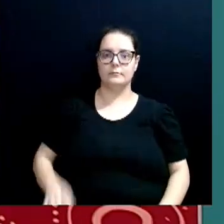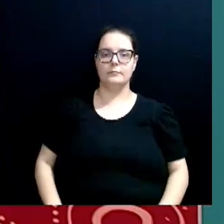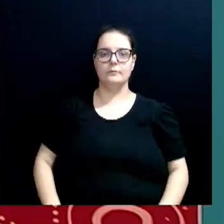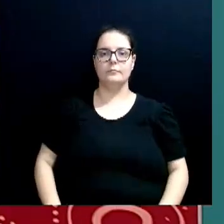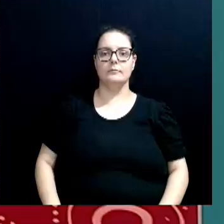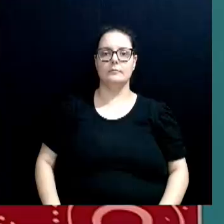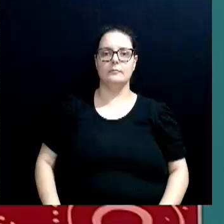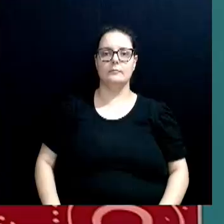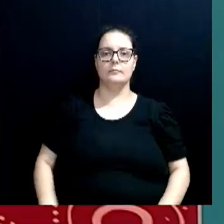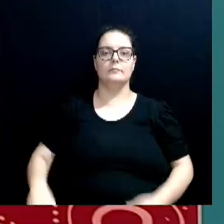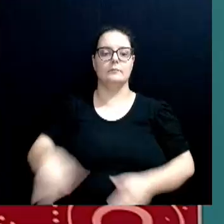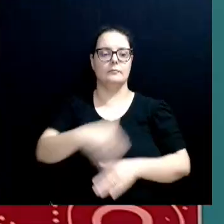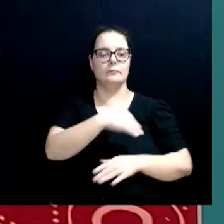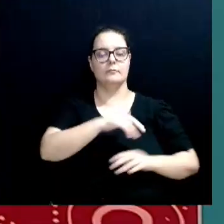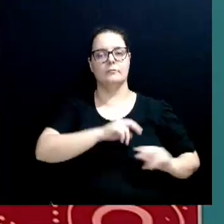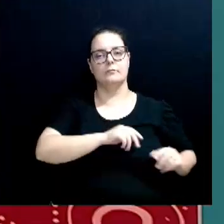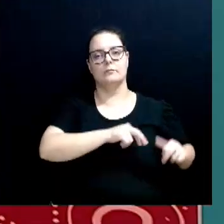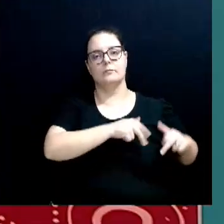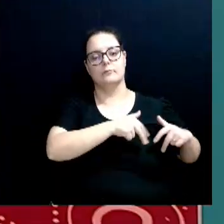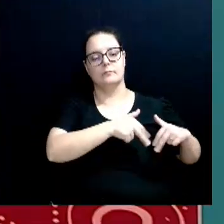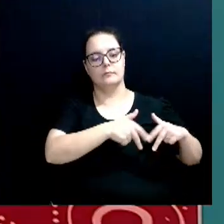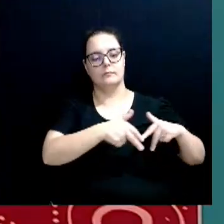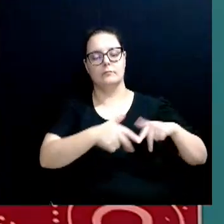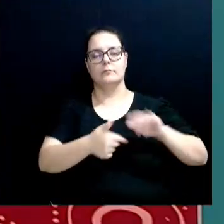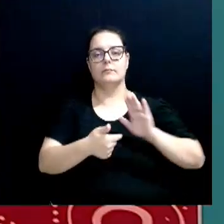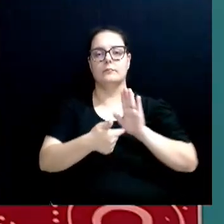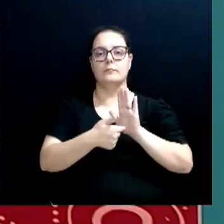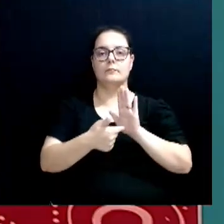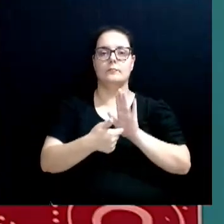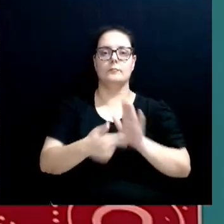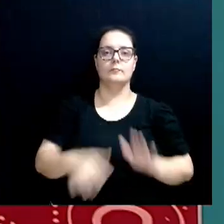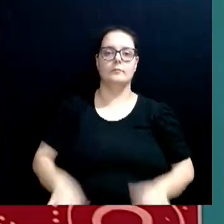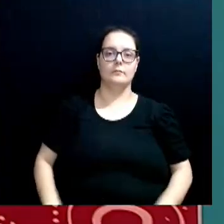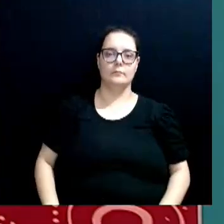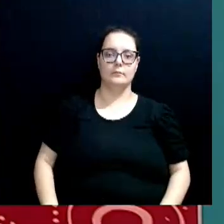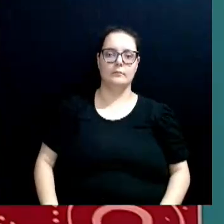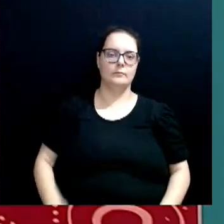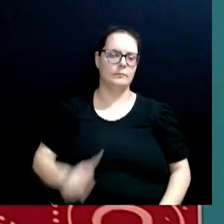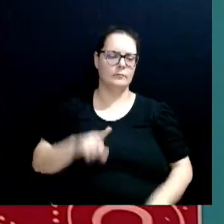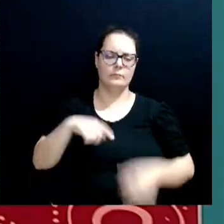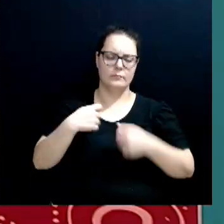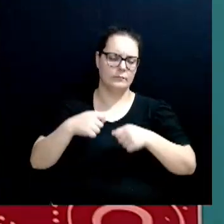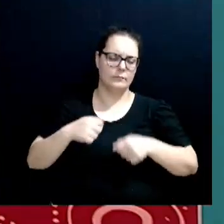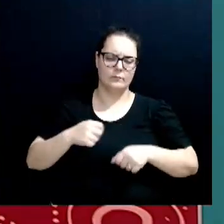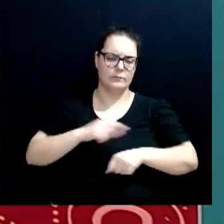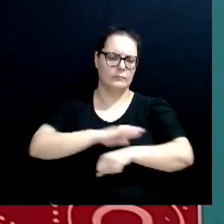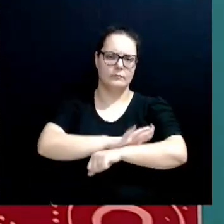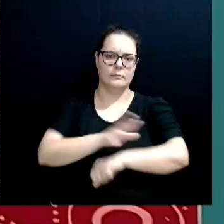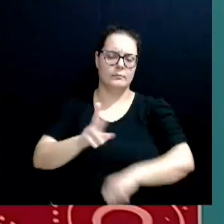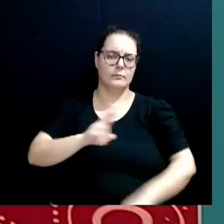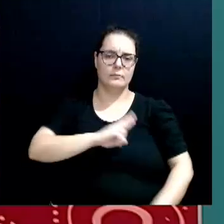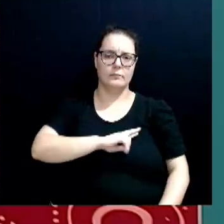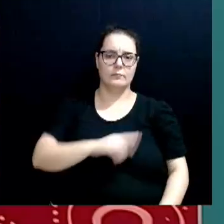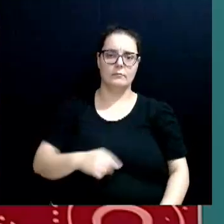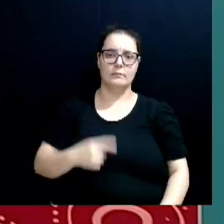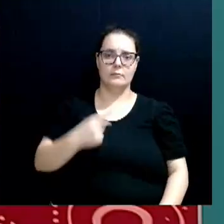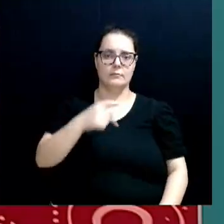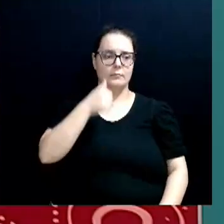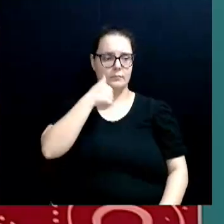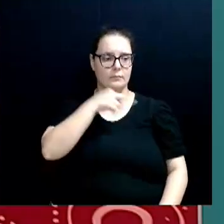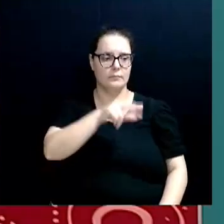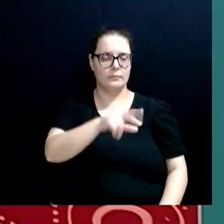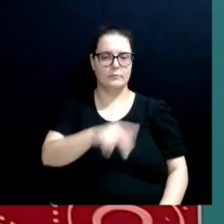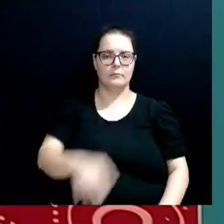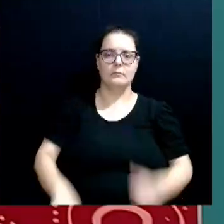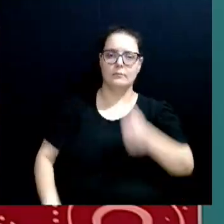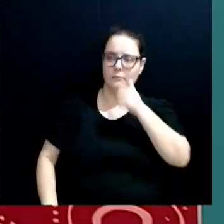rua mostrando que é desnecessário o racismo religioso. Eu sou sua irmã e eu venho